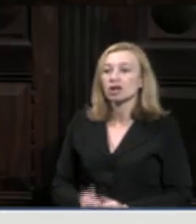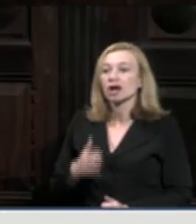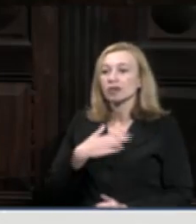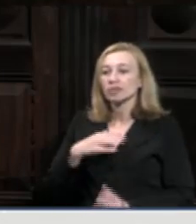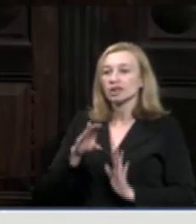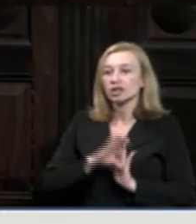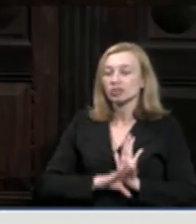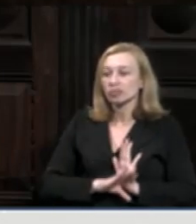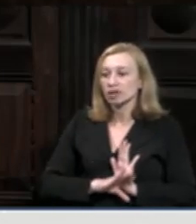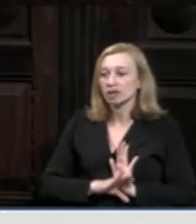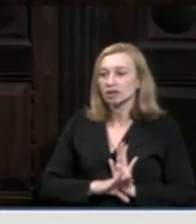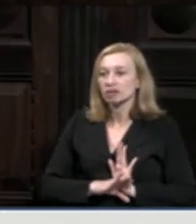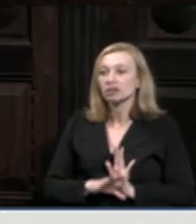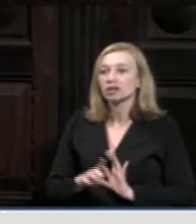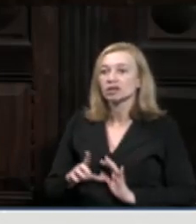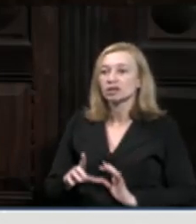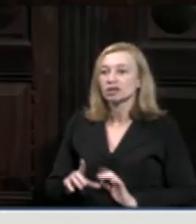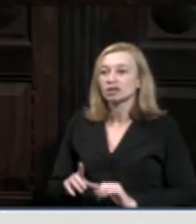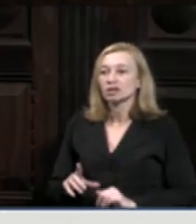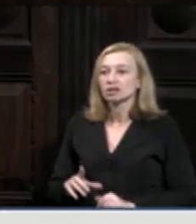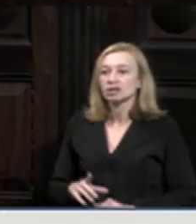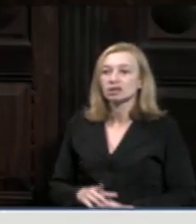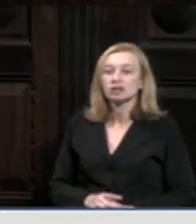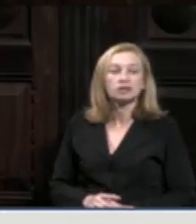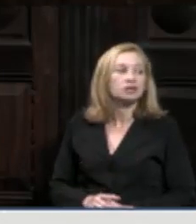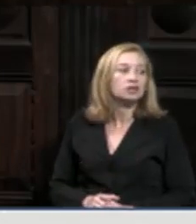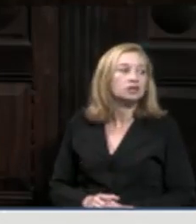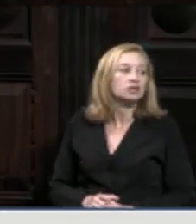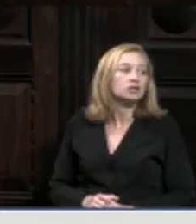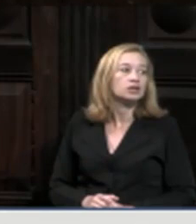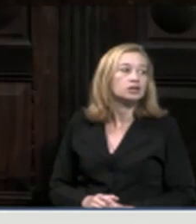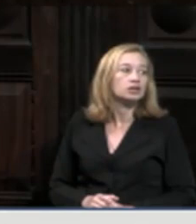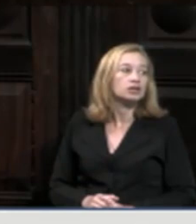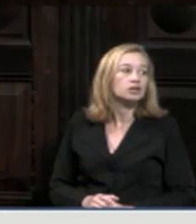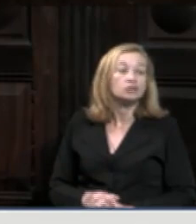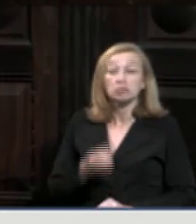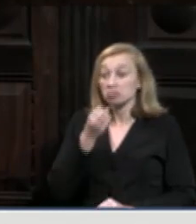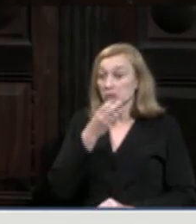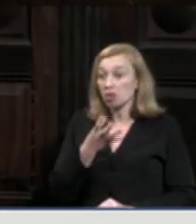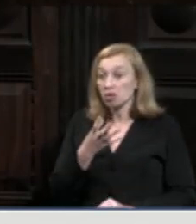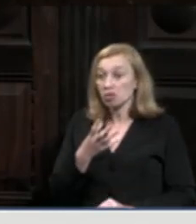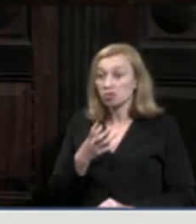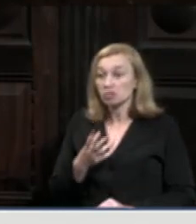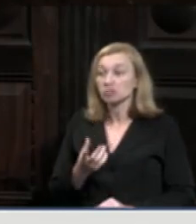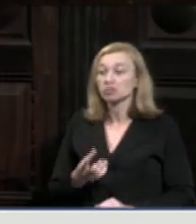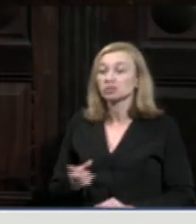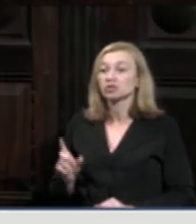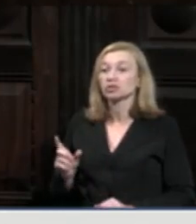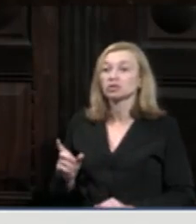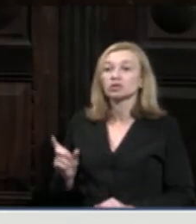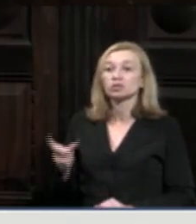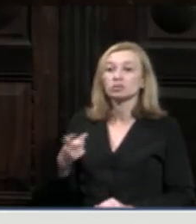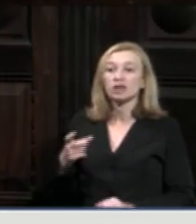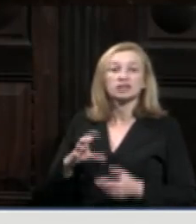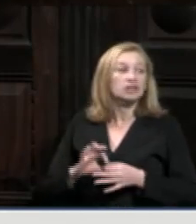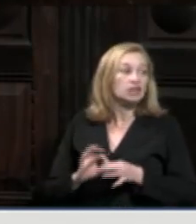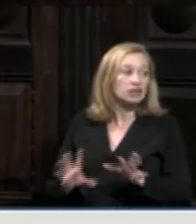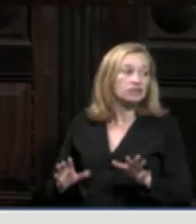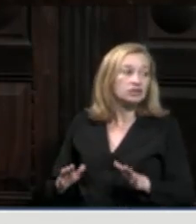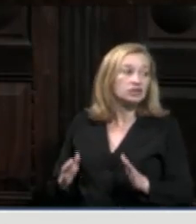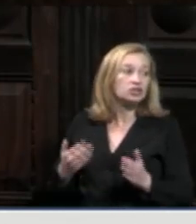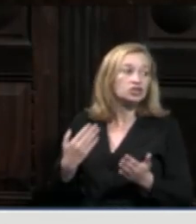emenda estende o benefício do passe livre para os alunos do ensino superior.